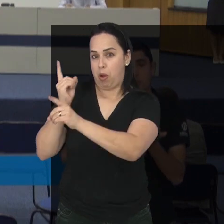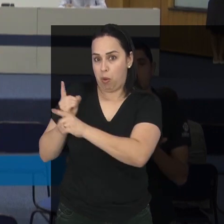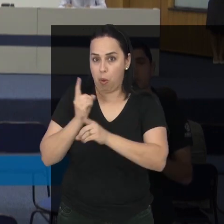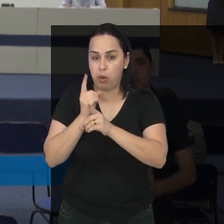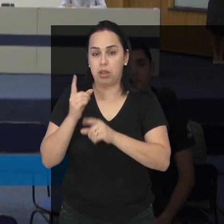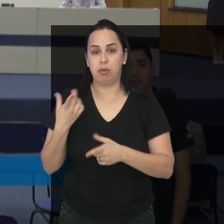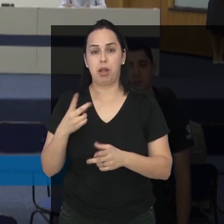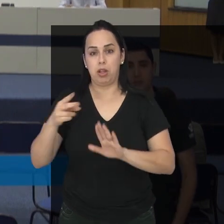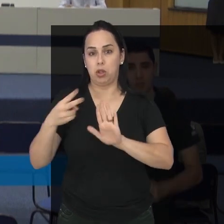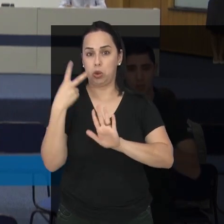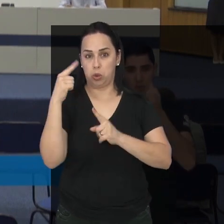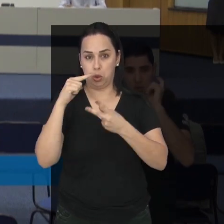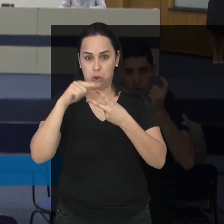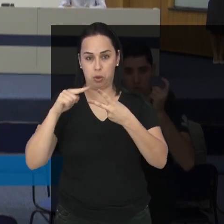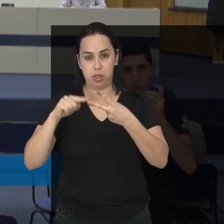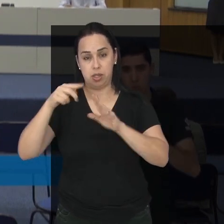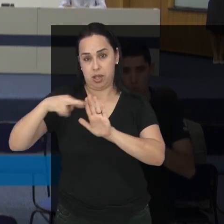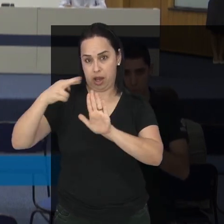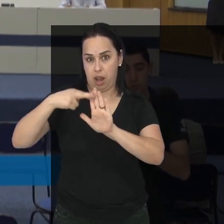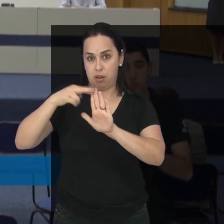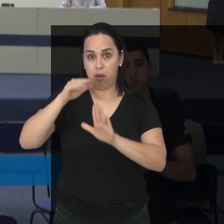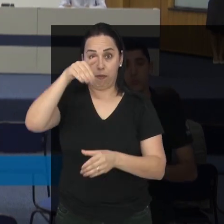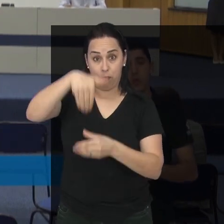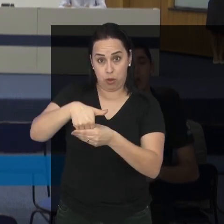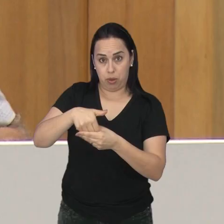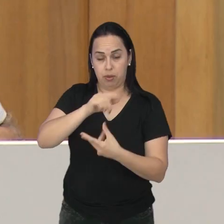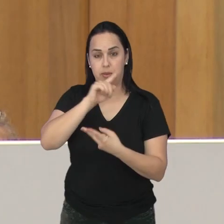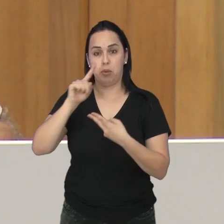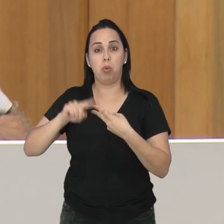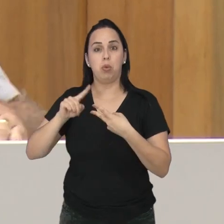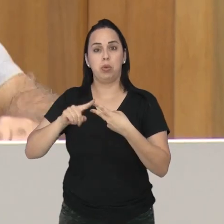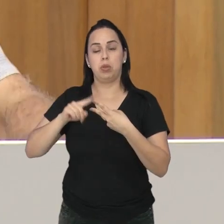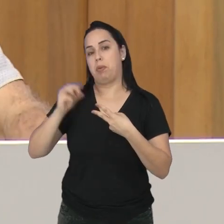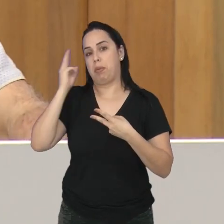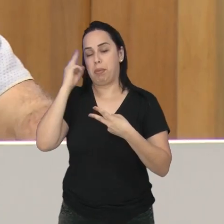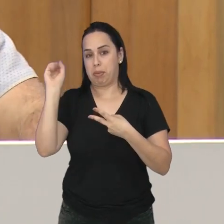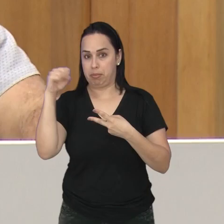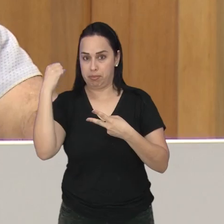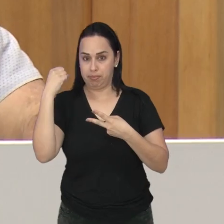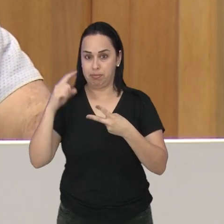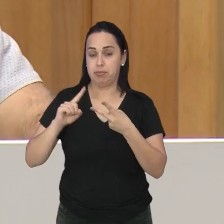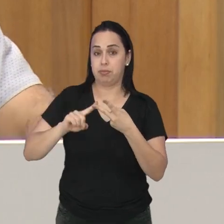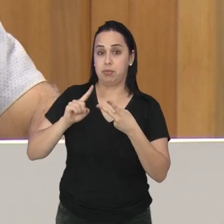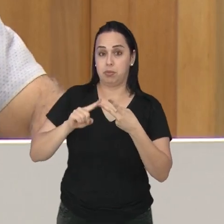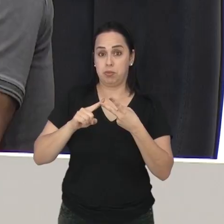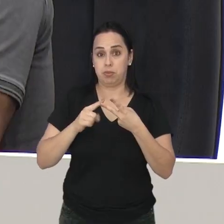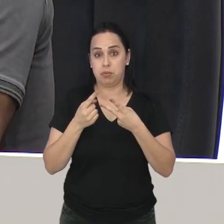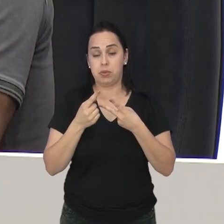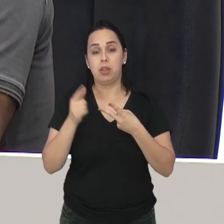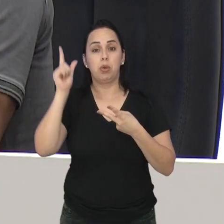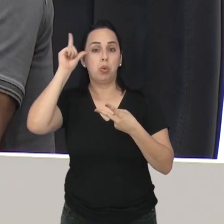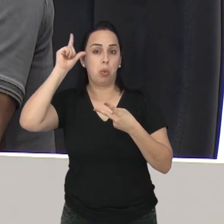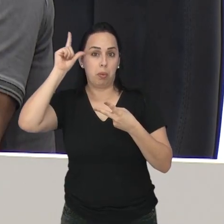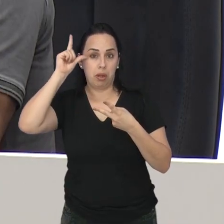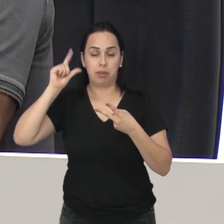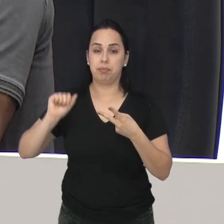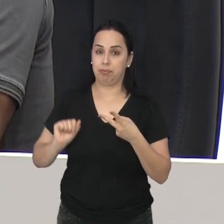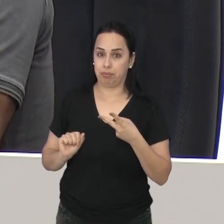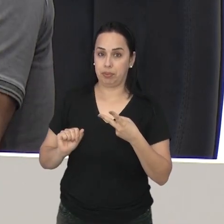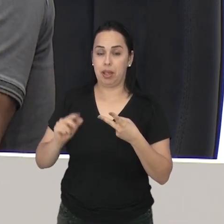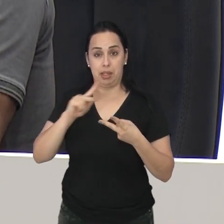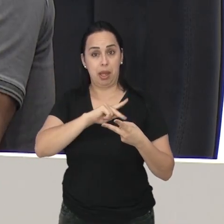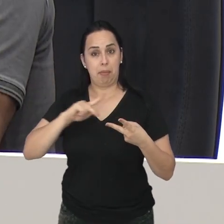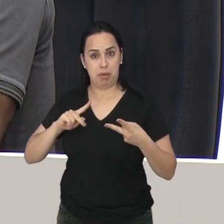encontro, 2 relatórios foram apresentados e votados. Um de autoria do vereador Marcão da Academia e o outro do vereador